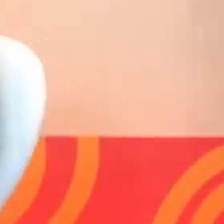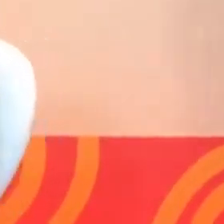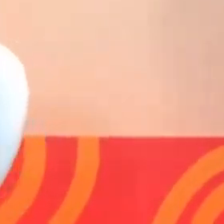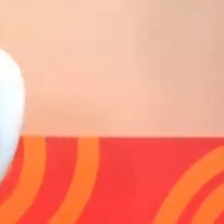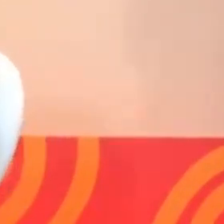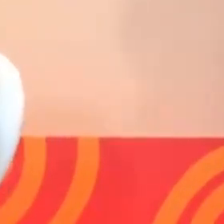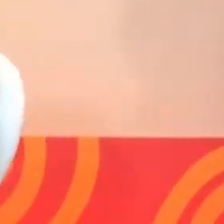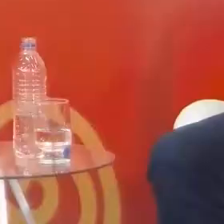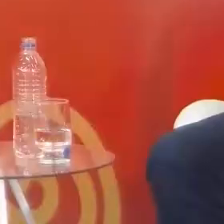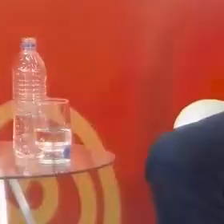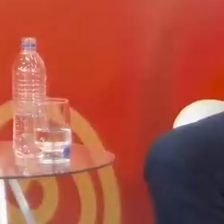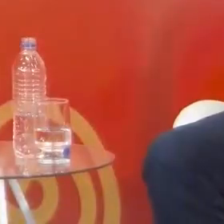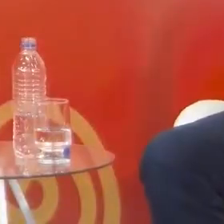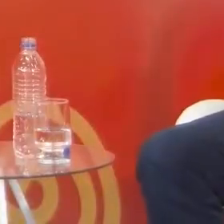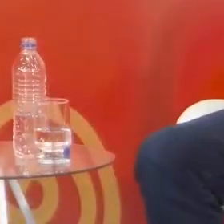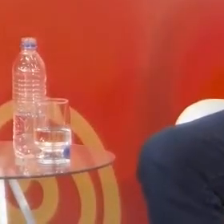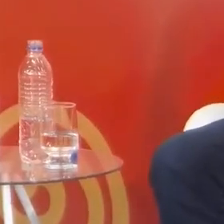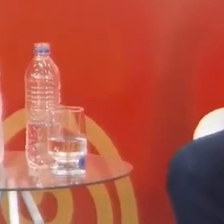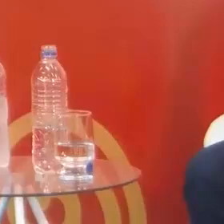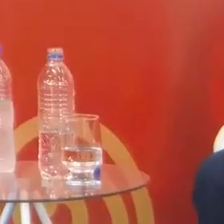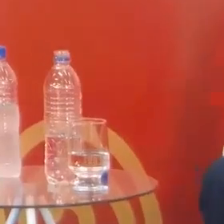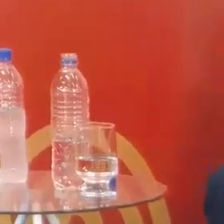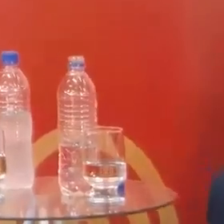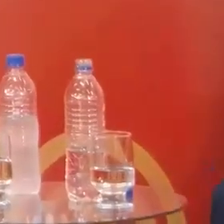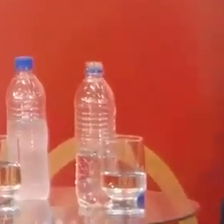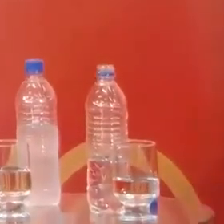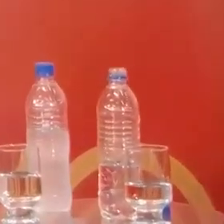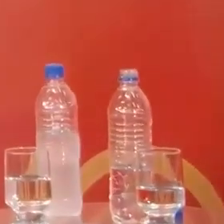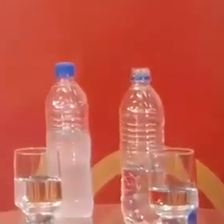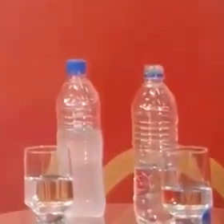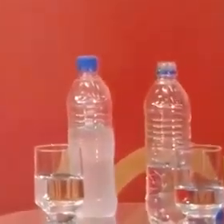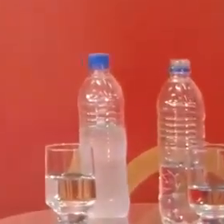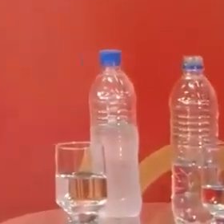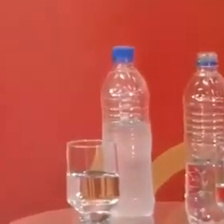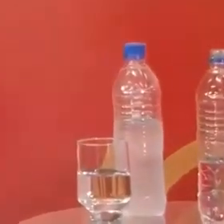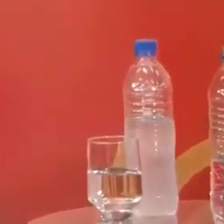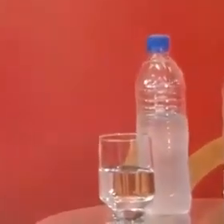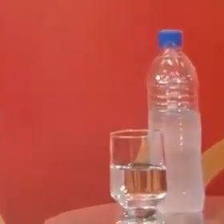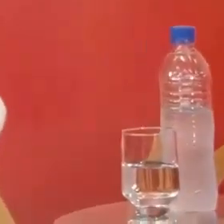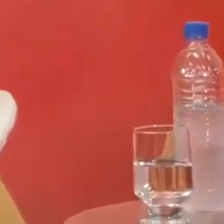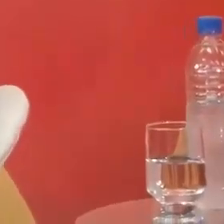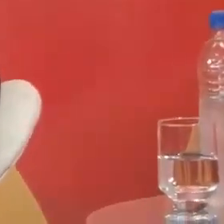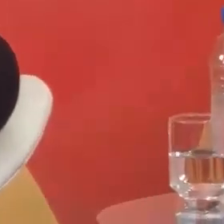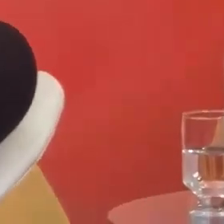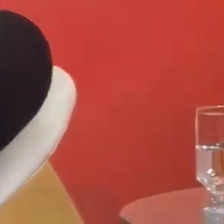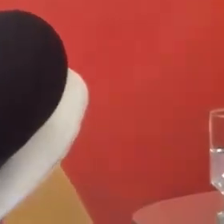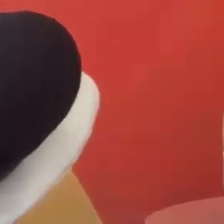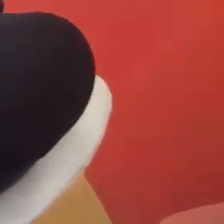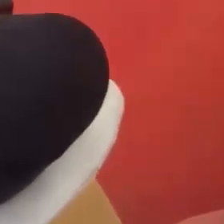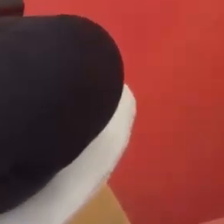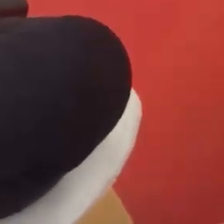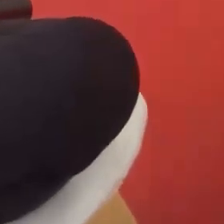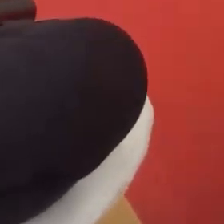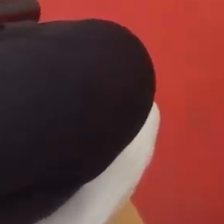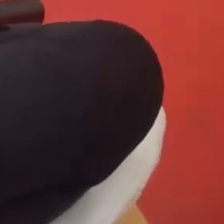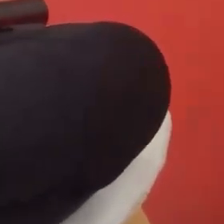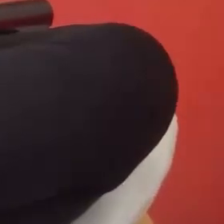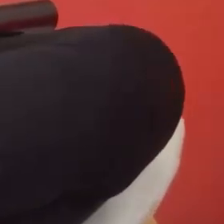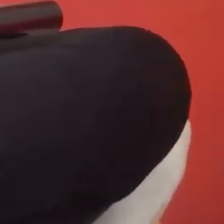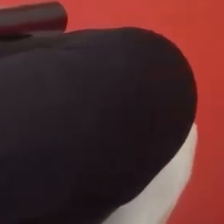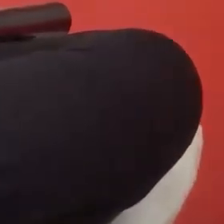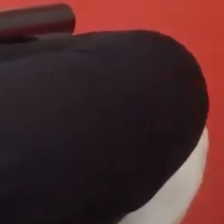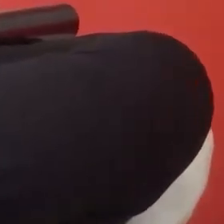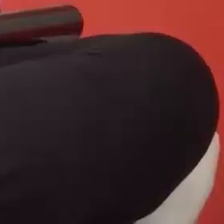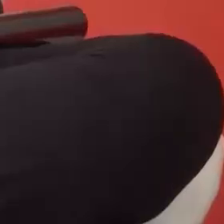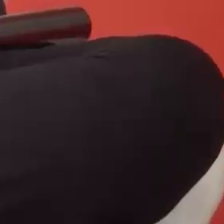da diretora. Mas eu mandei um 360 para o Guto. Eu pedi os meninos para ficarem quietos lá em casa e fiz um vídeo em 360